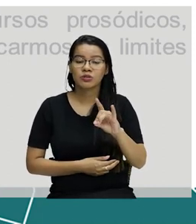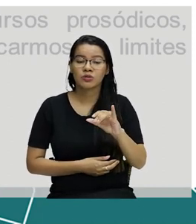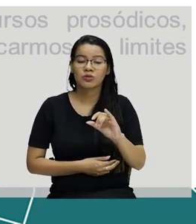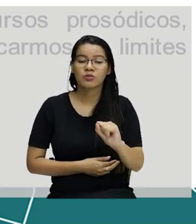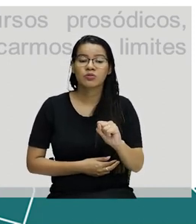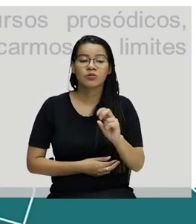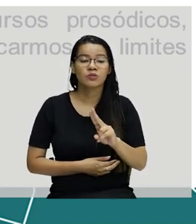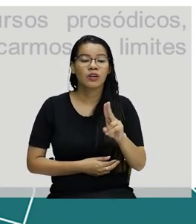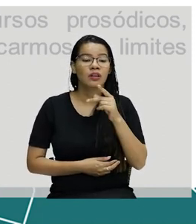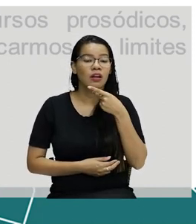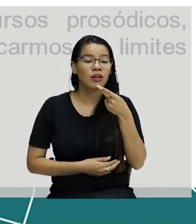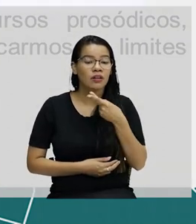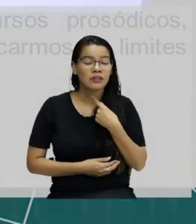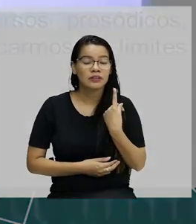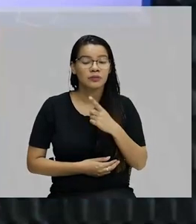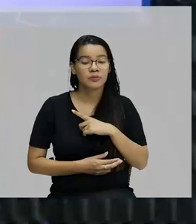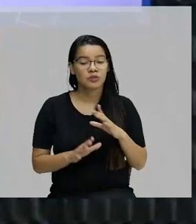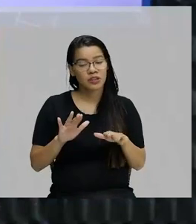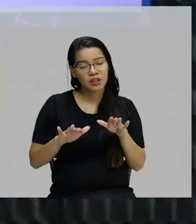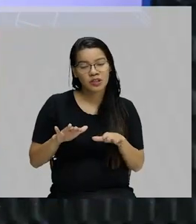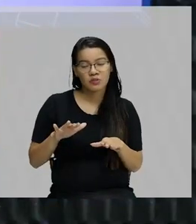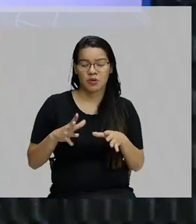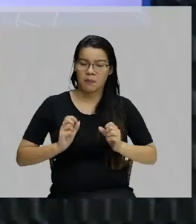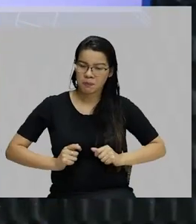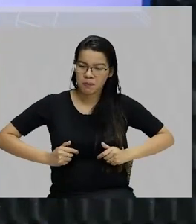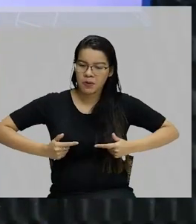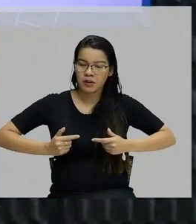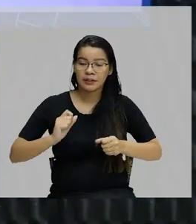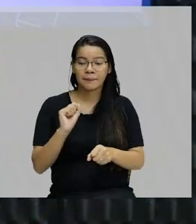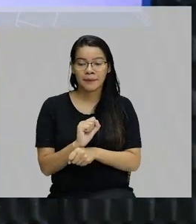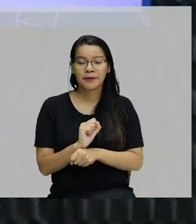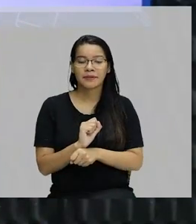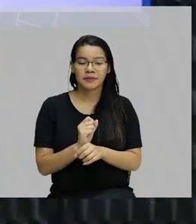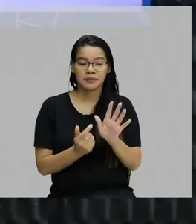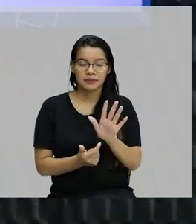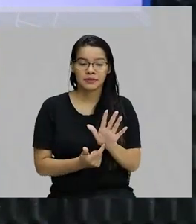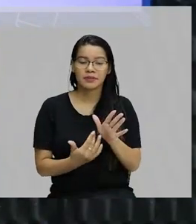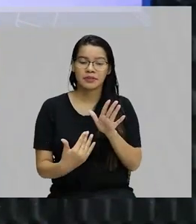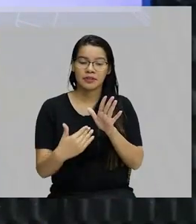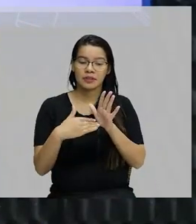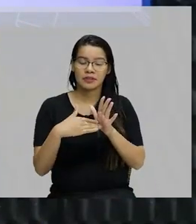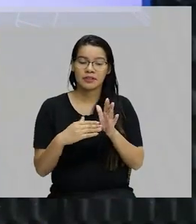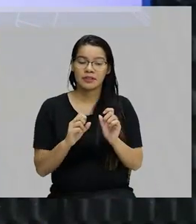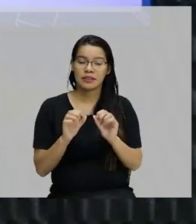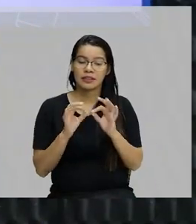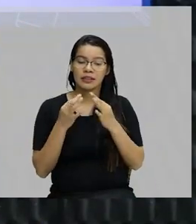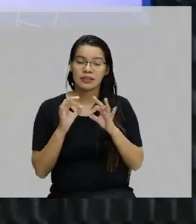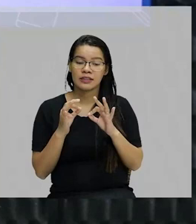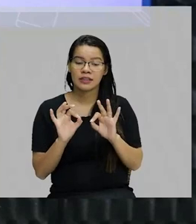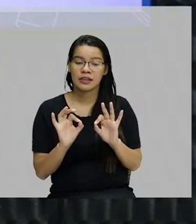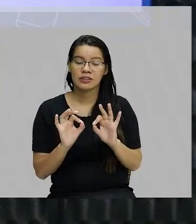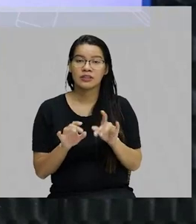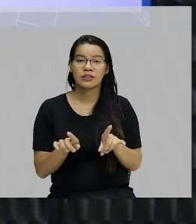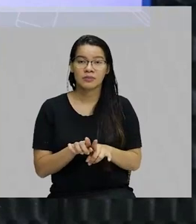pausas e indicar os limites sintáticos e Unidade de sentido então uma pequena pontuação pode fazer toda a